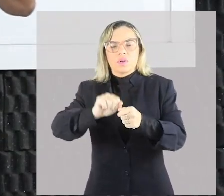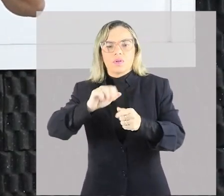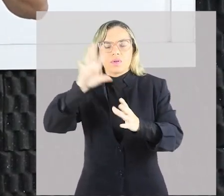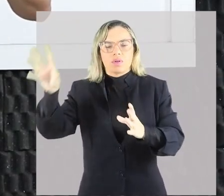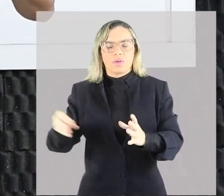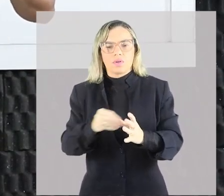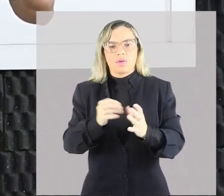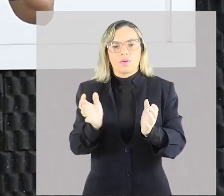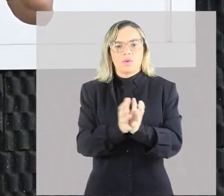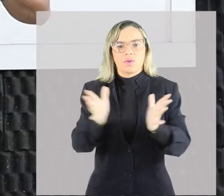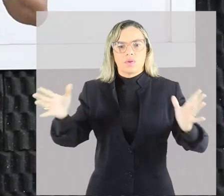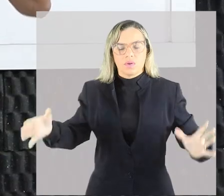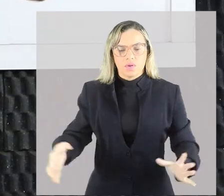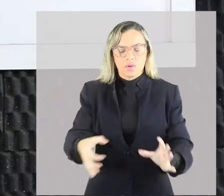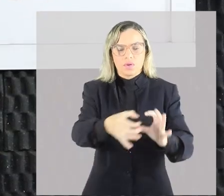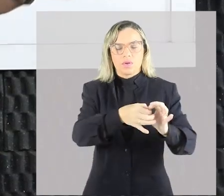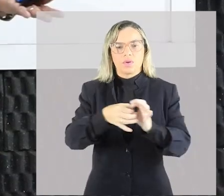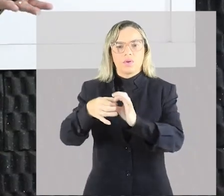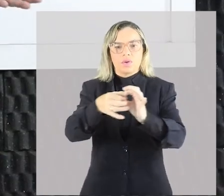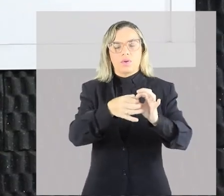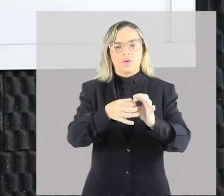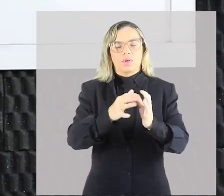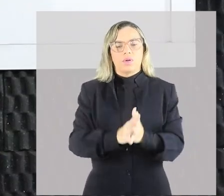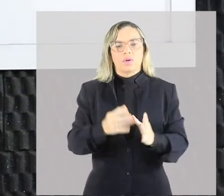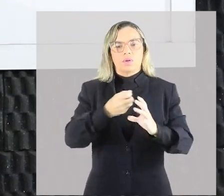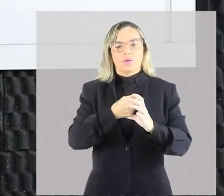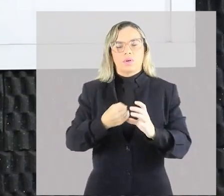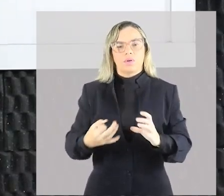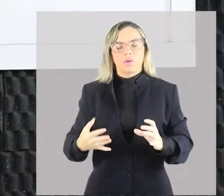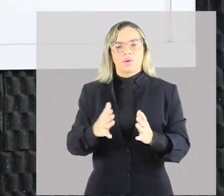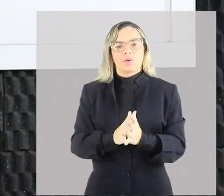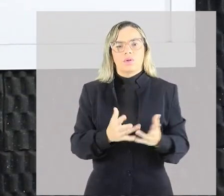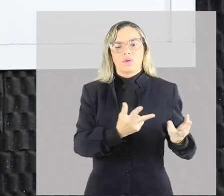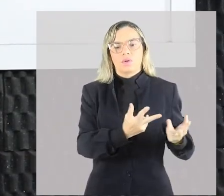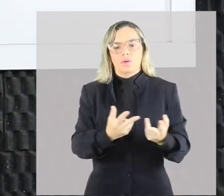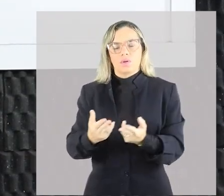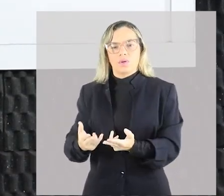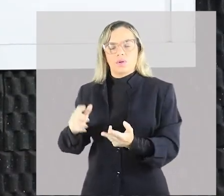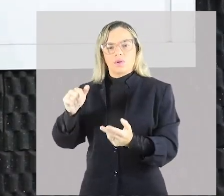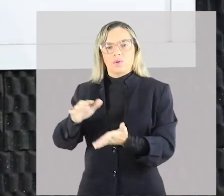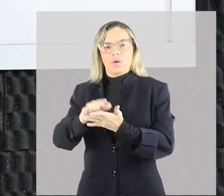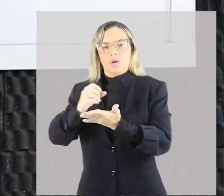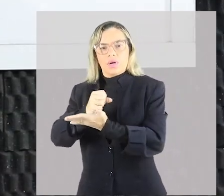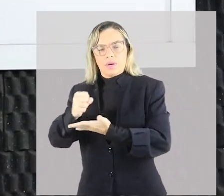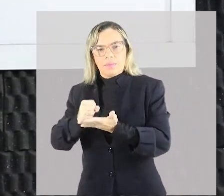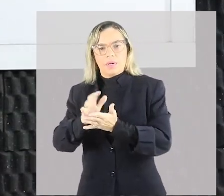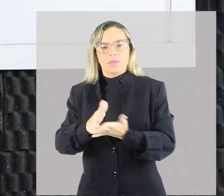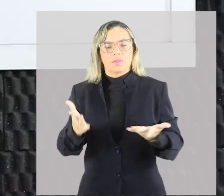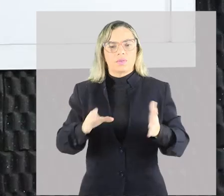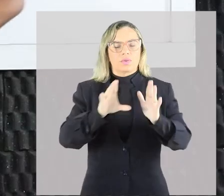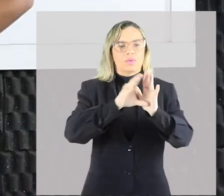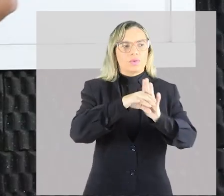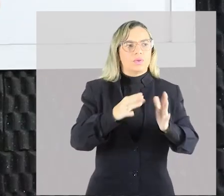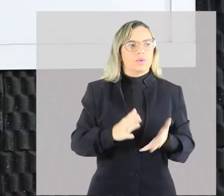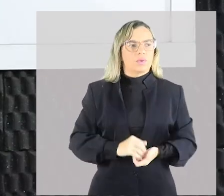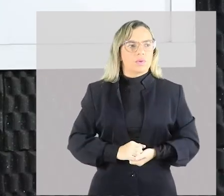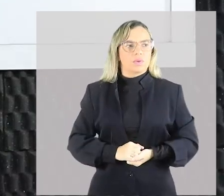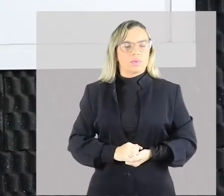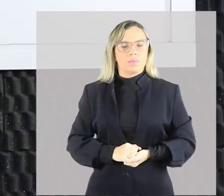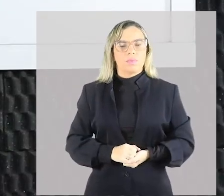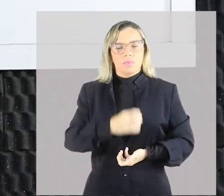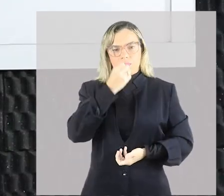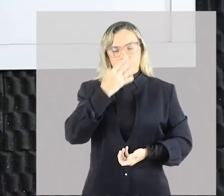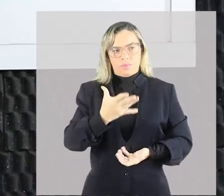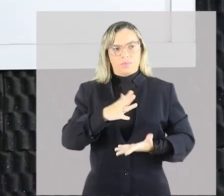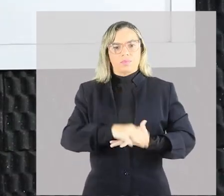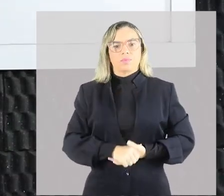alguma coisa de ligação, né? Eles têm uma característica comum. São elementos de mesma natureza para poder formar um conjunto. Certo? Muito bem, então